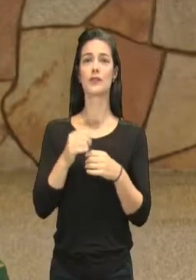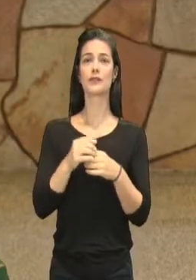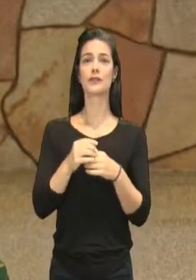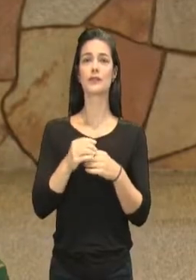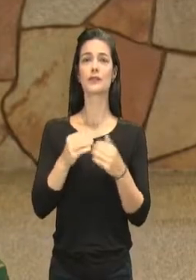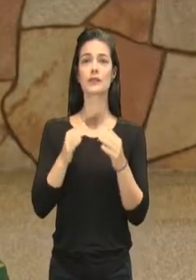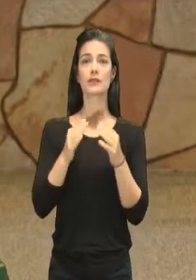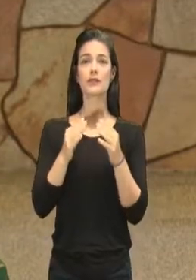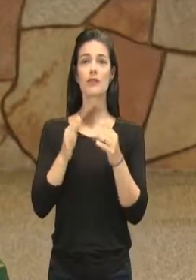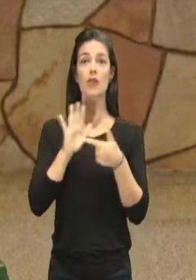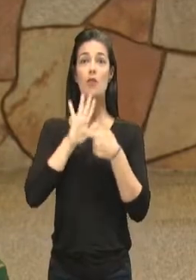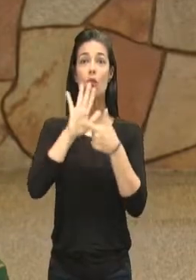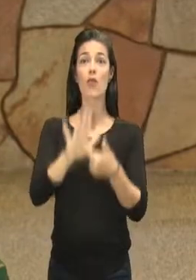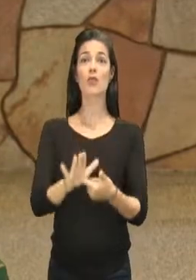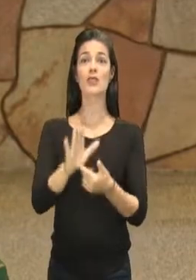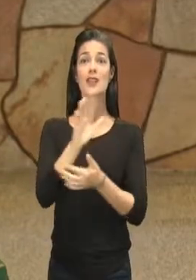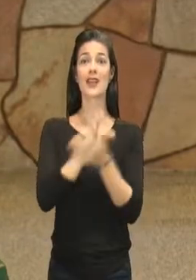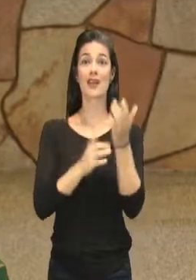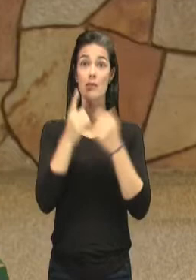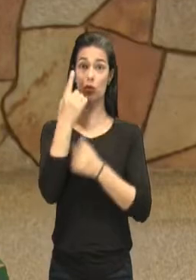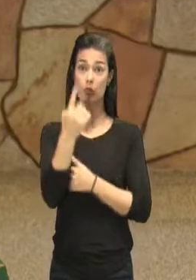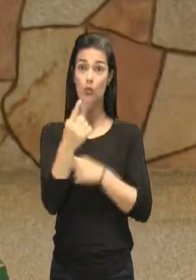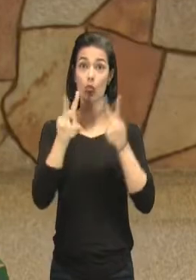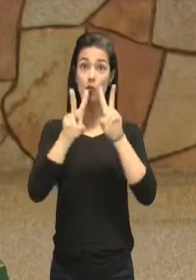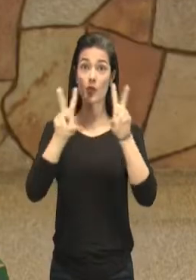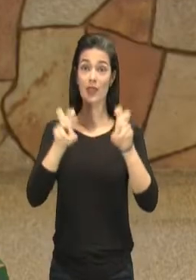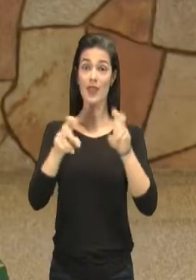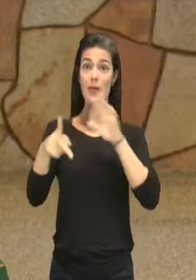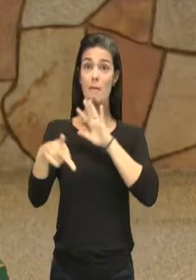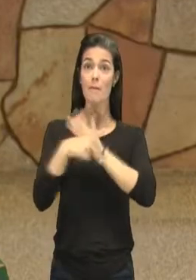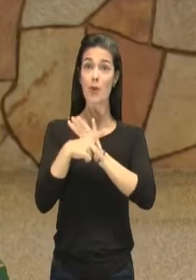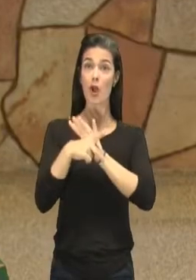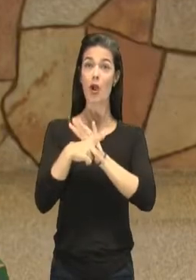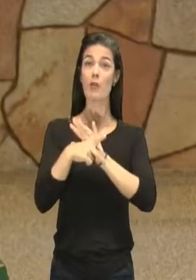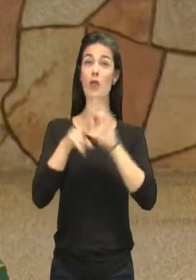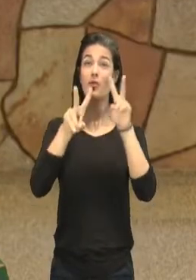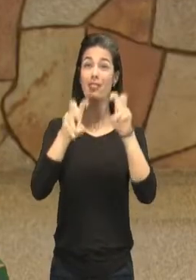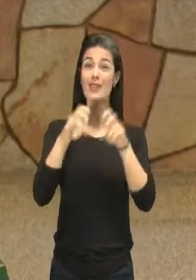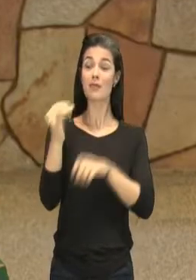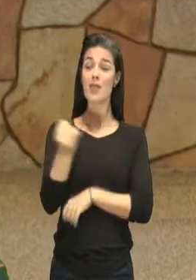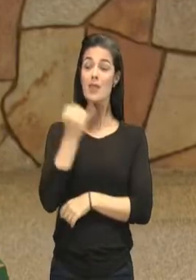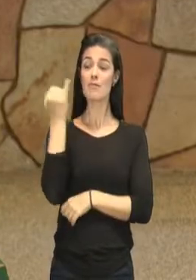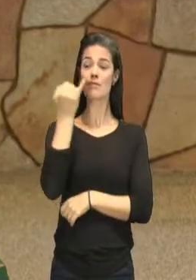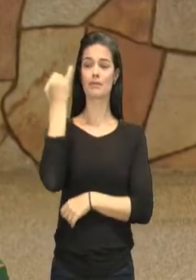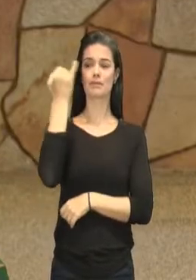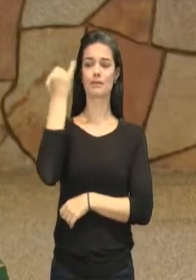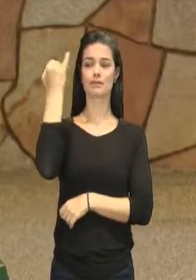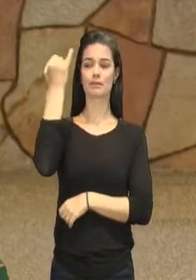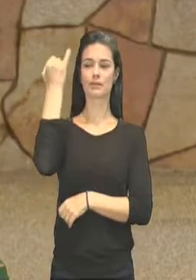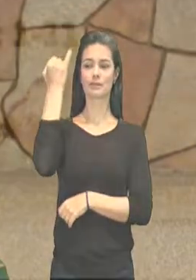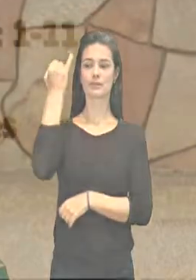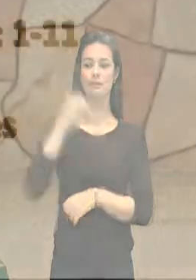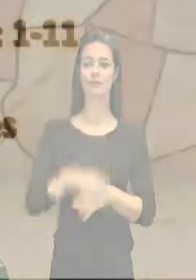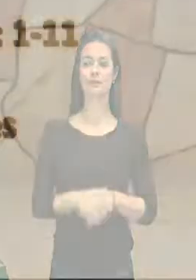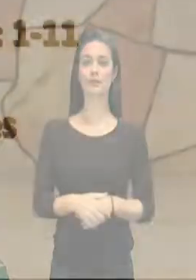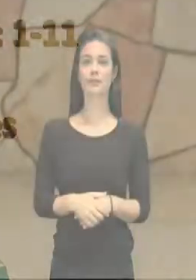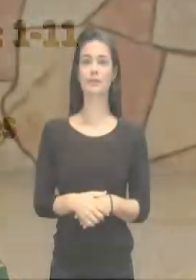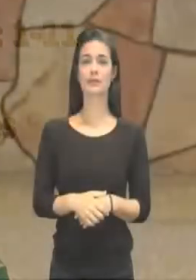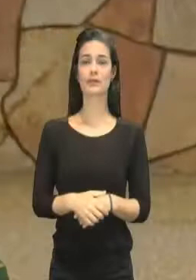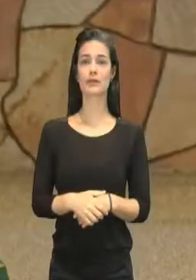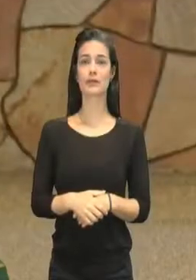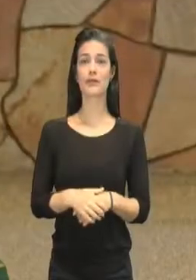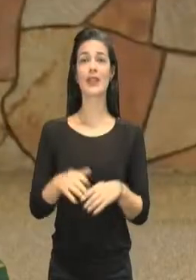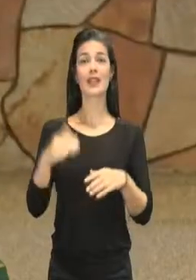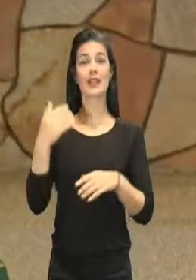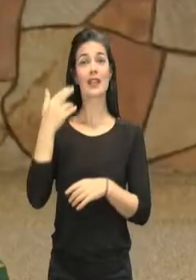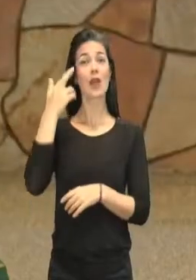carta aos Efésios. E esse tema, ele é bastante importante e faz sentido, então, que tenhamos um momento de